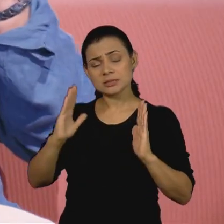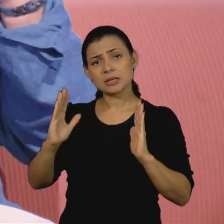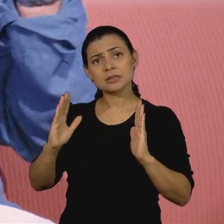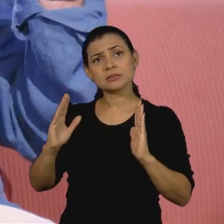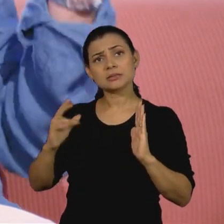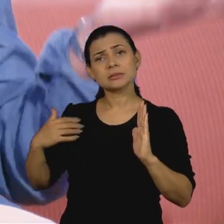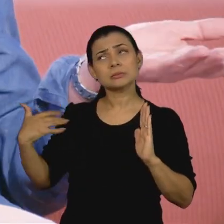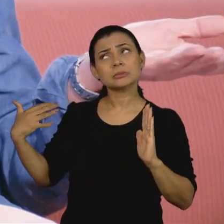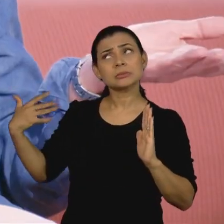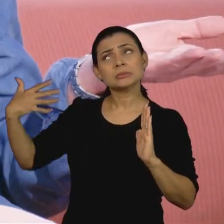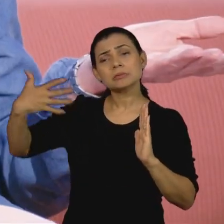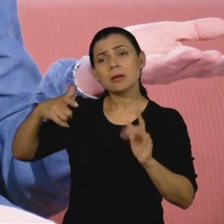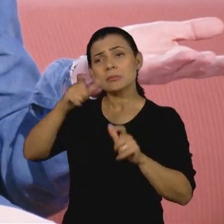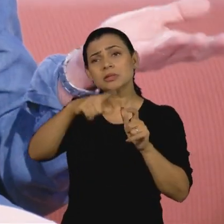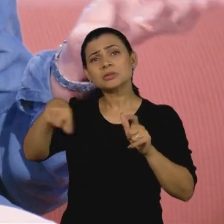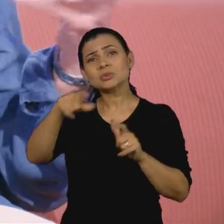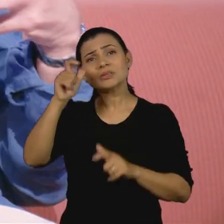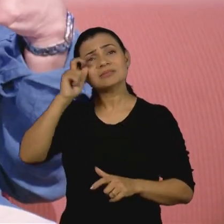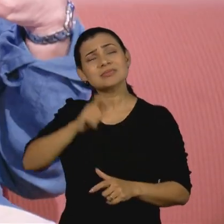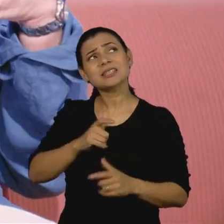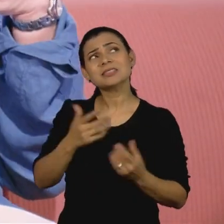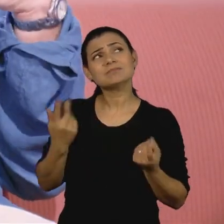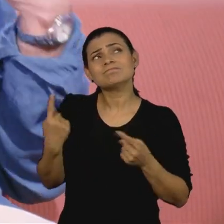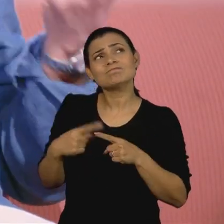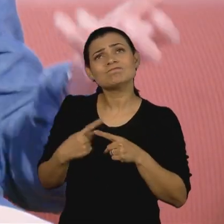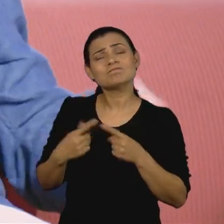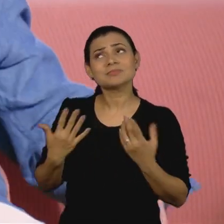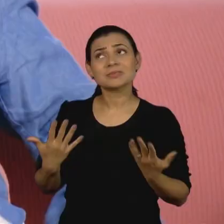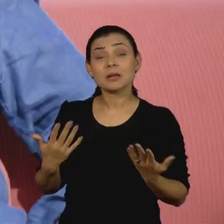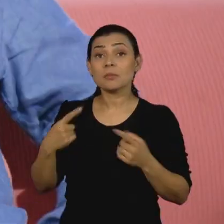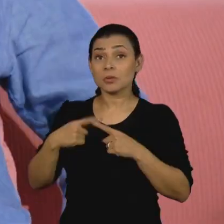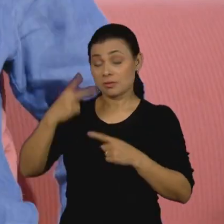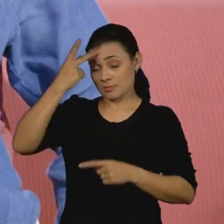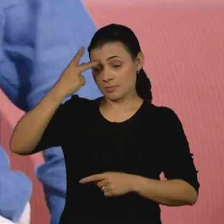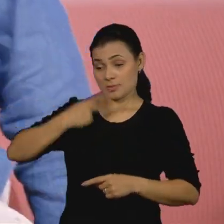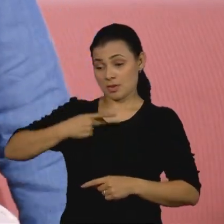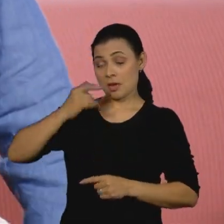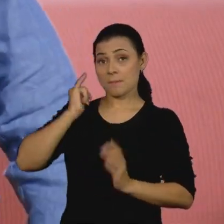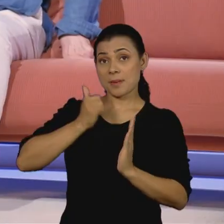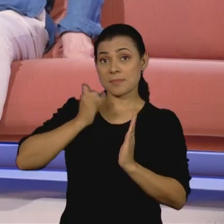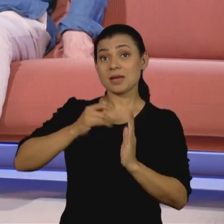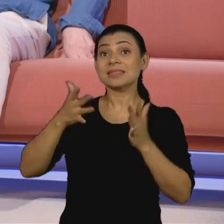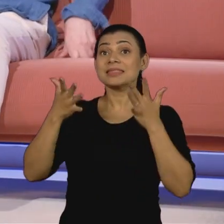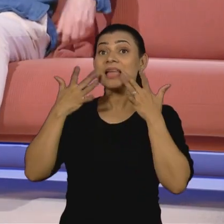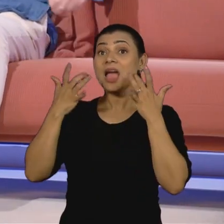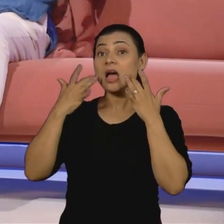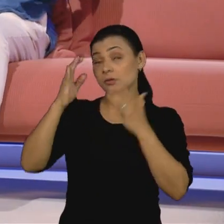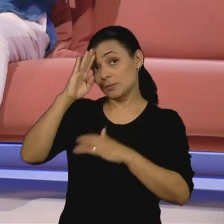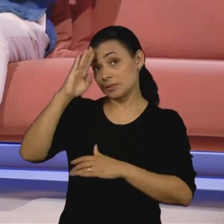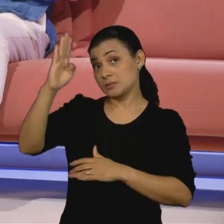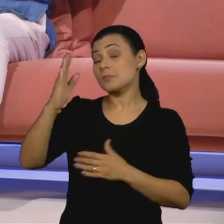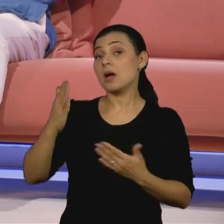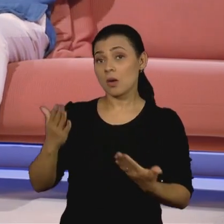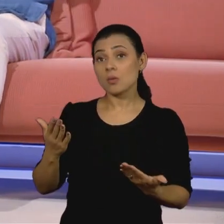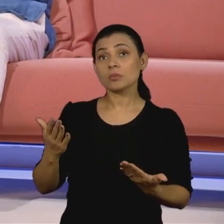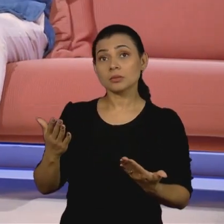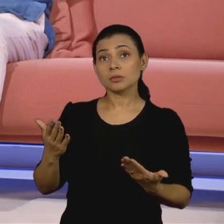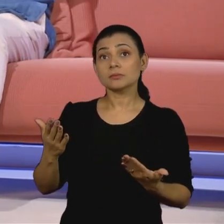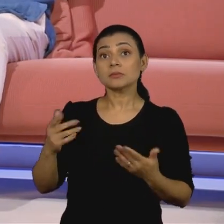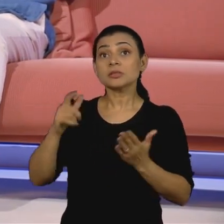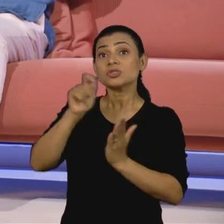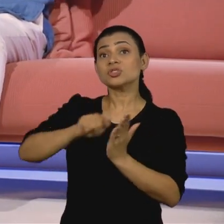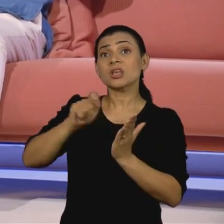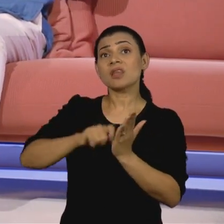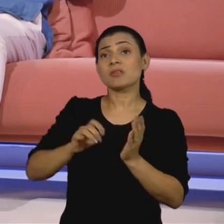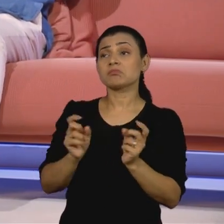que vai interessar por isso, não é? Você, para fazer uma autobiografia no teatro, ainda mais, né? Escrever ainda